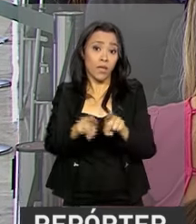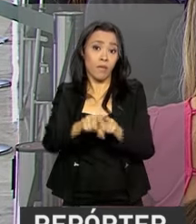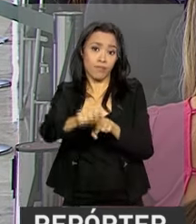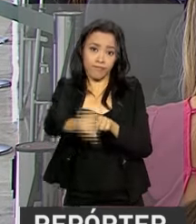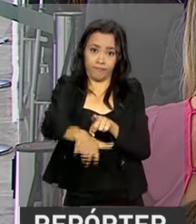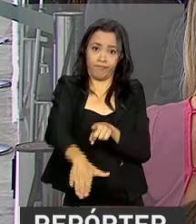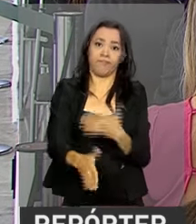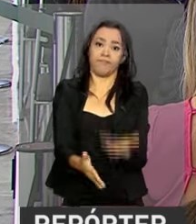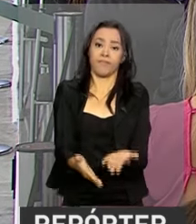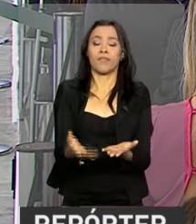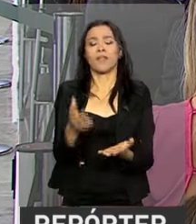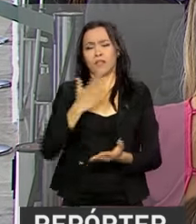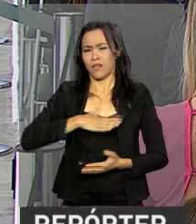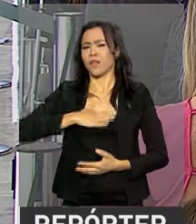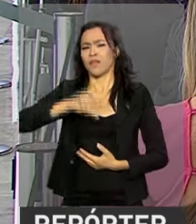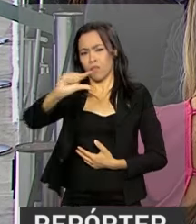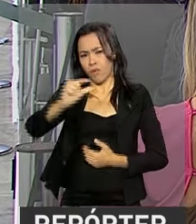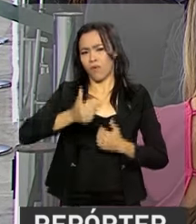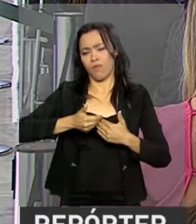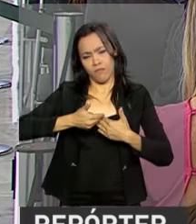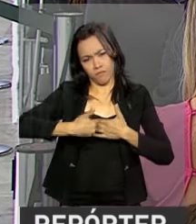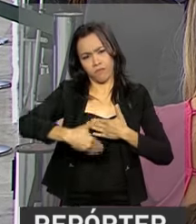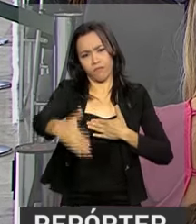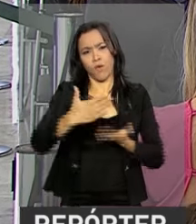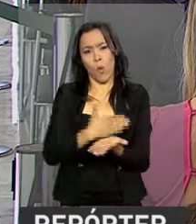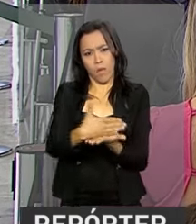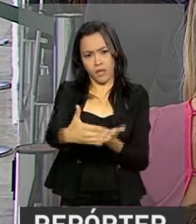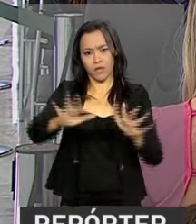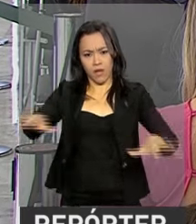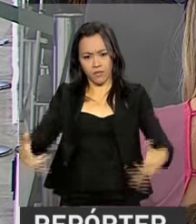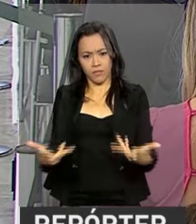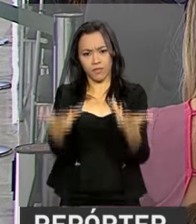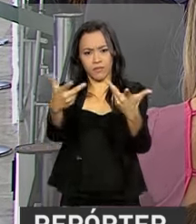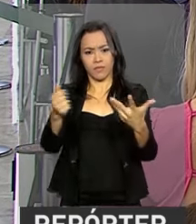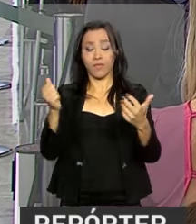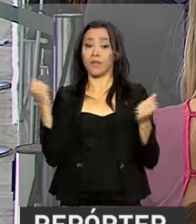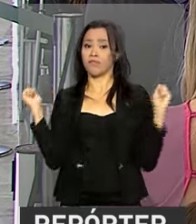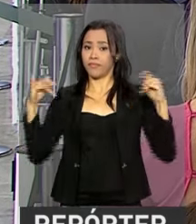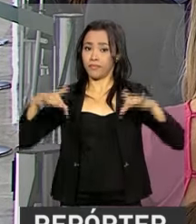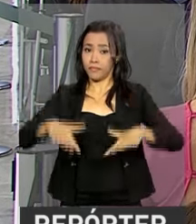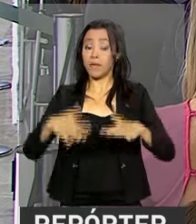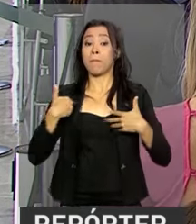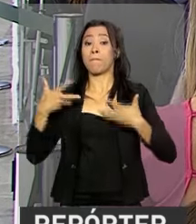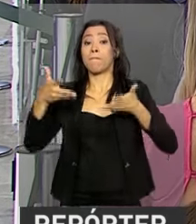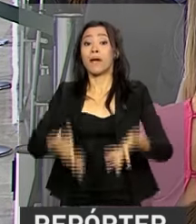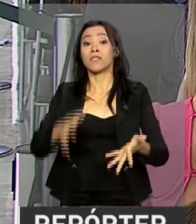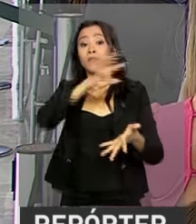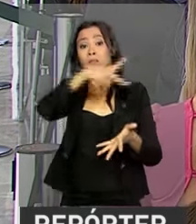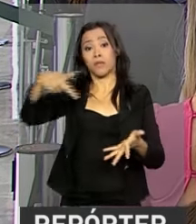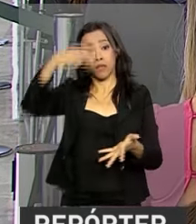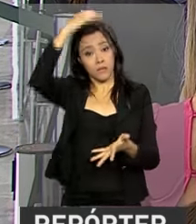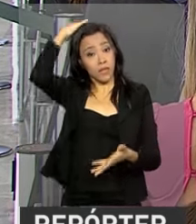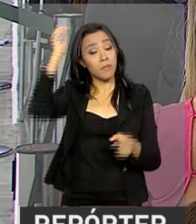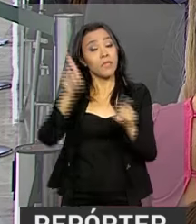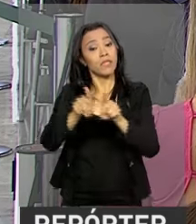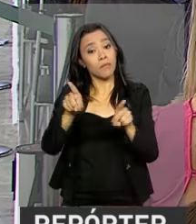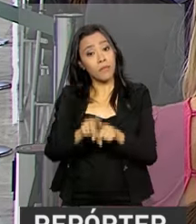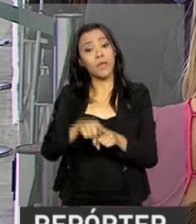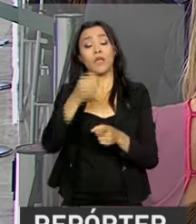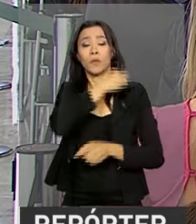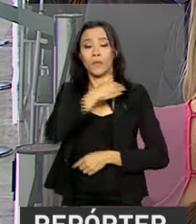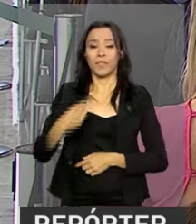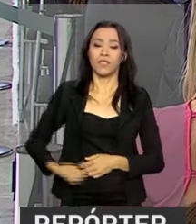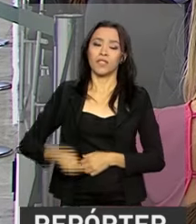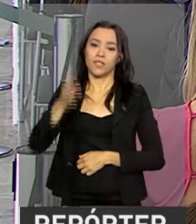deve começar daqui a pouco aqui no Salão Oeste do Palácio do Planalto. Participam o presidente Michel Temer e também o ministro de Ciência,